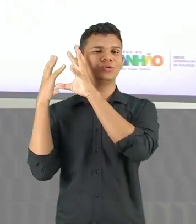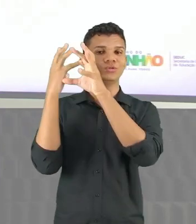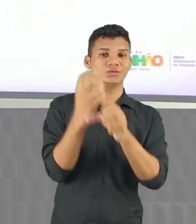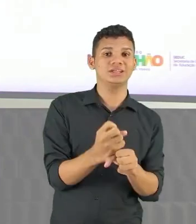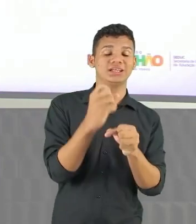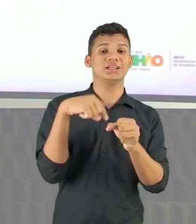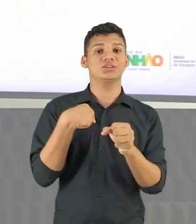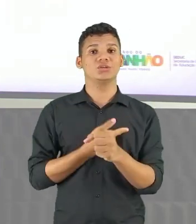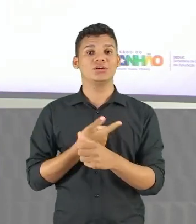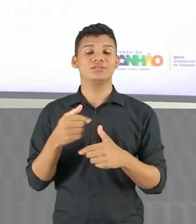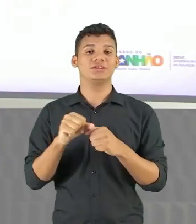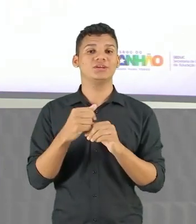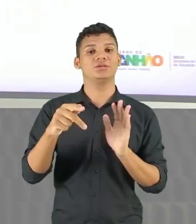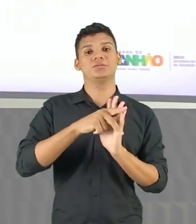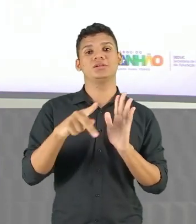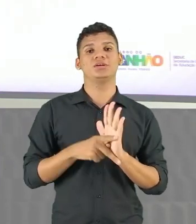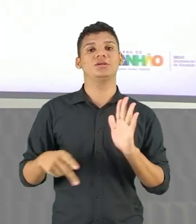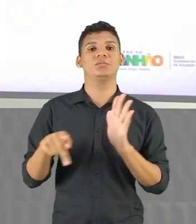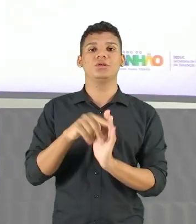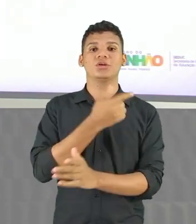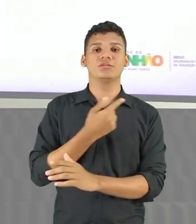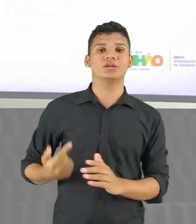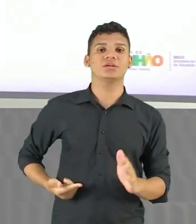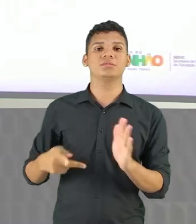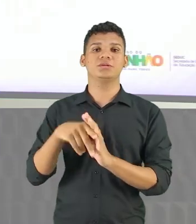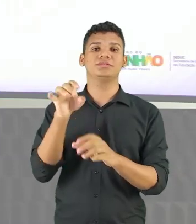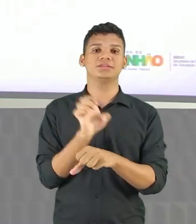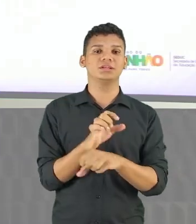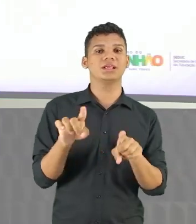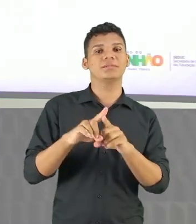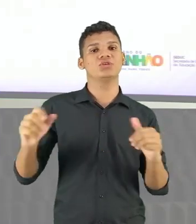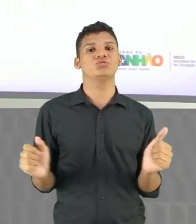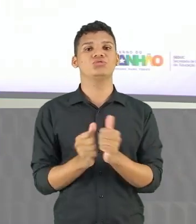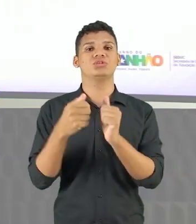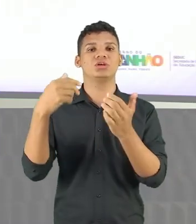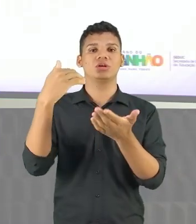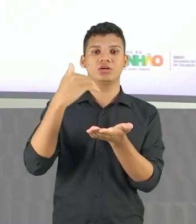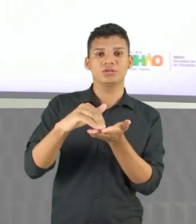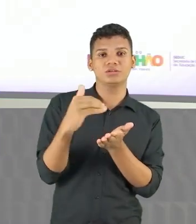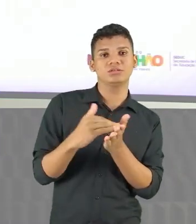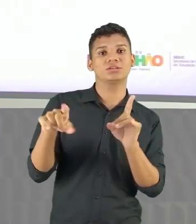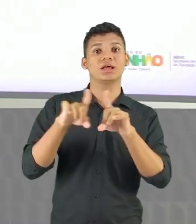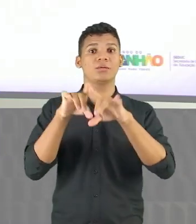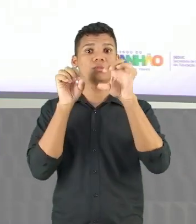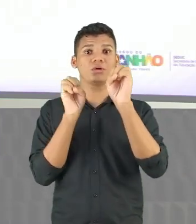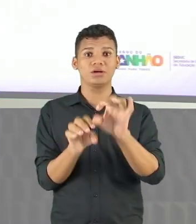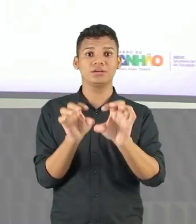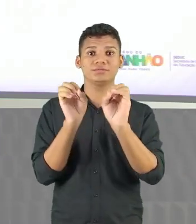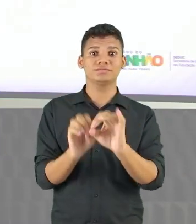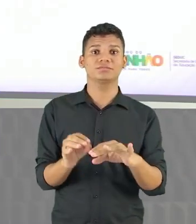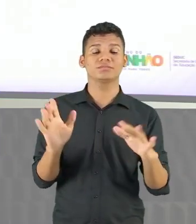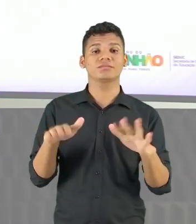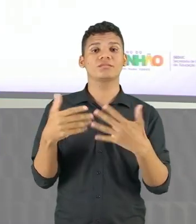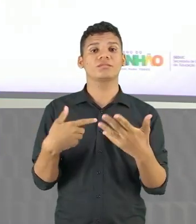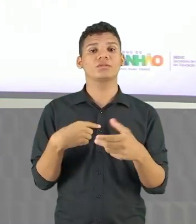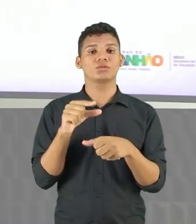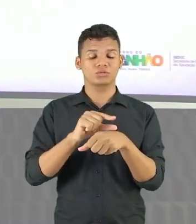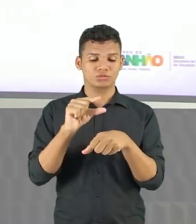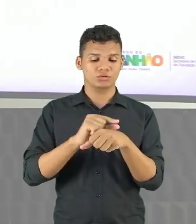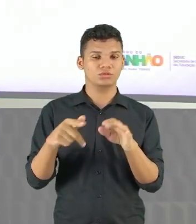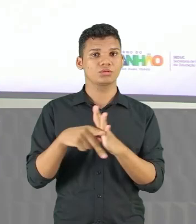fazendo neste projeto do Governo do Estado do Maranhão, através da Secretaria Estadual de Educação, esse